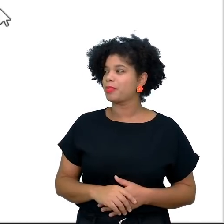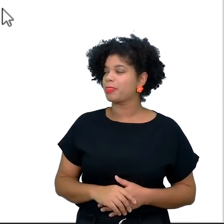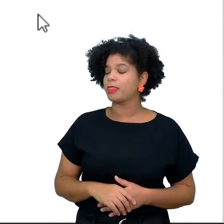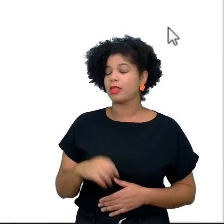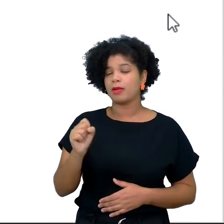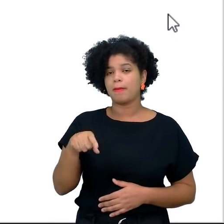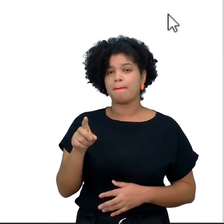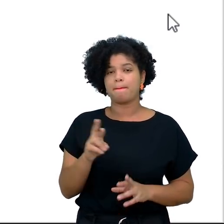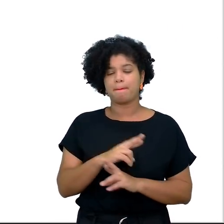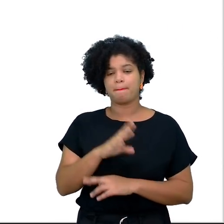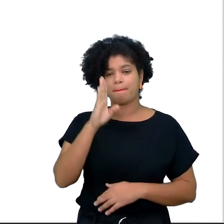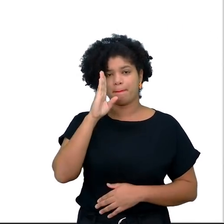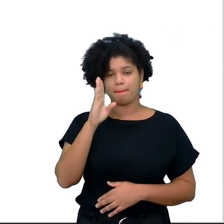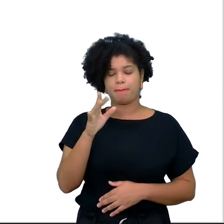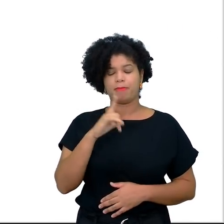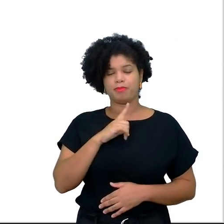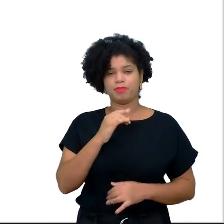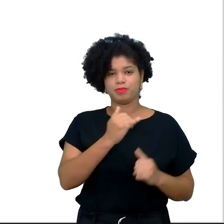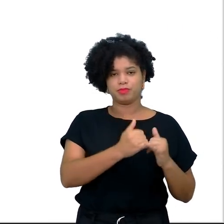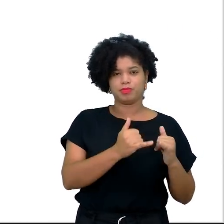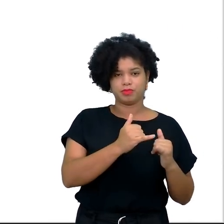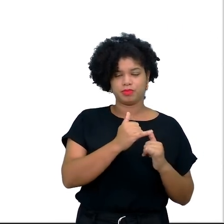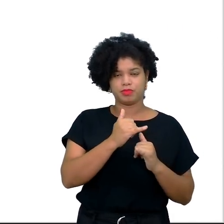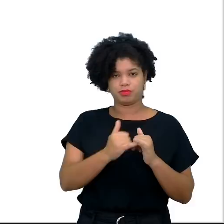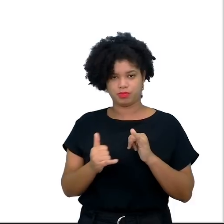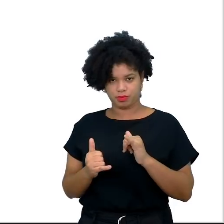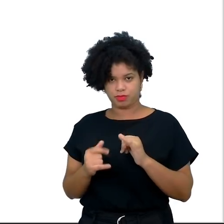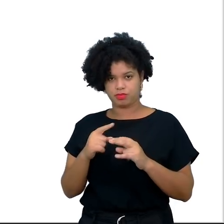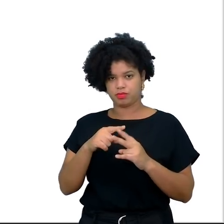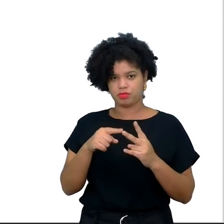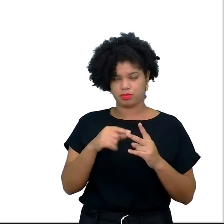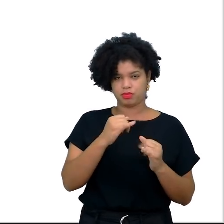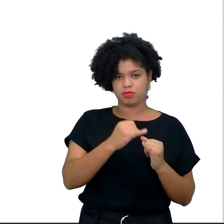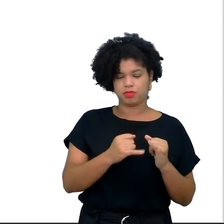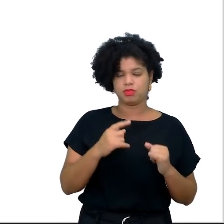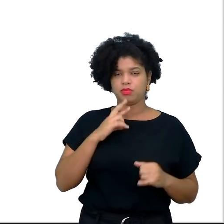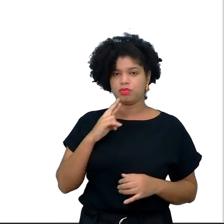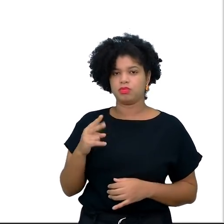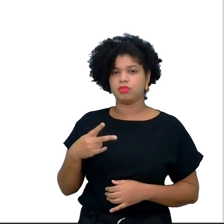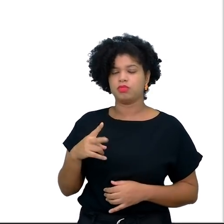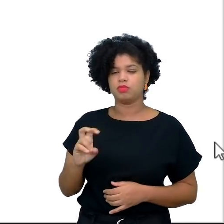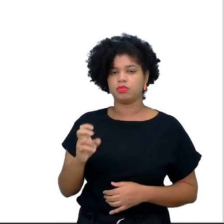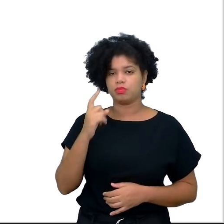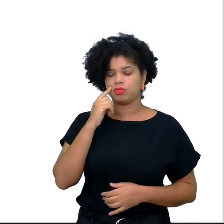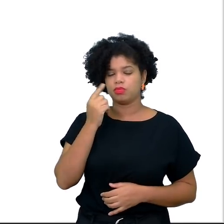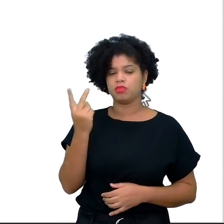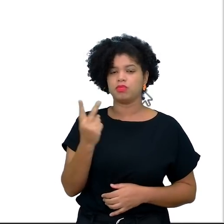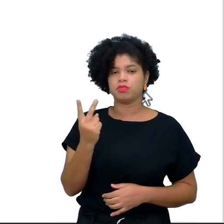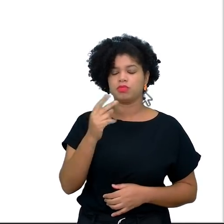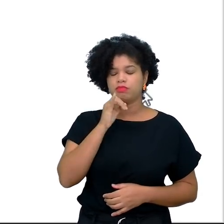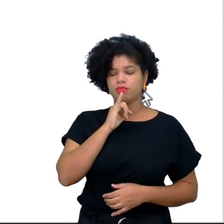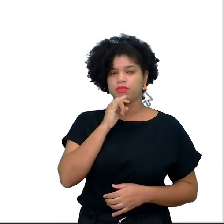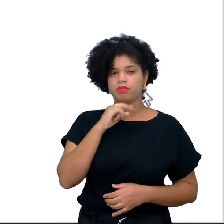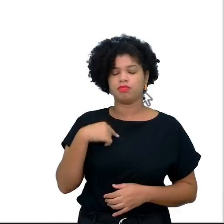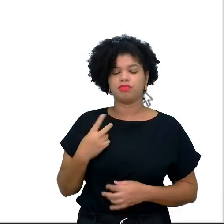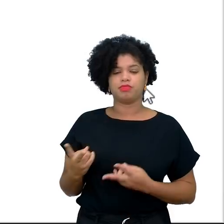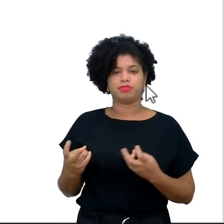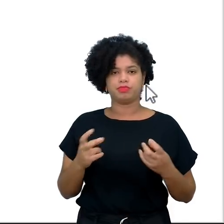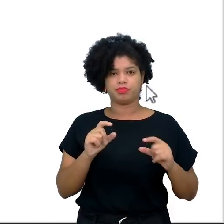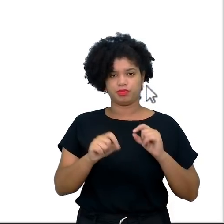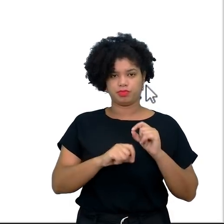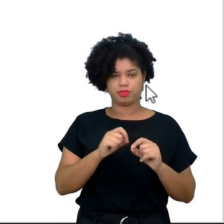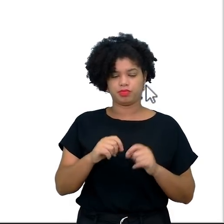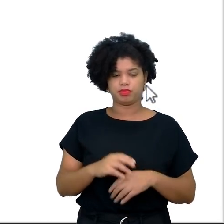direta entre as partes para a obtenção do todo. Já no segundo exemplo, a gente vai observar